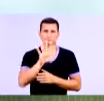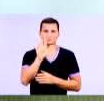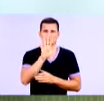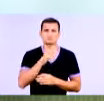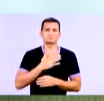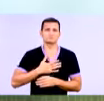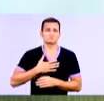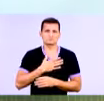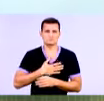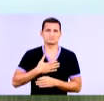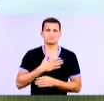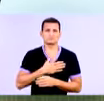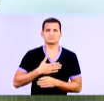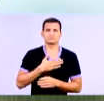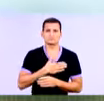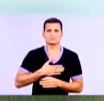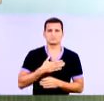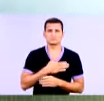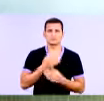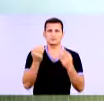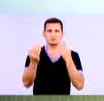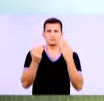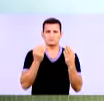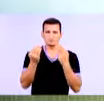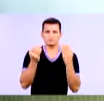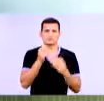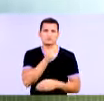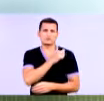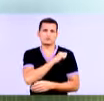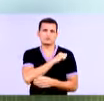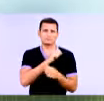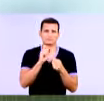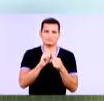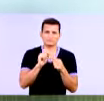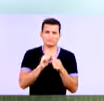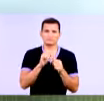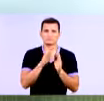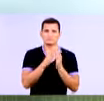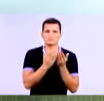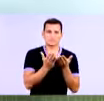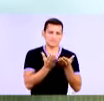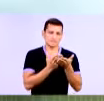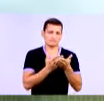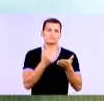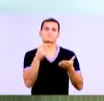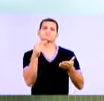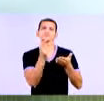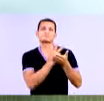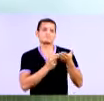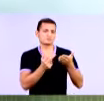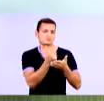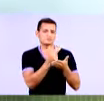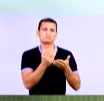gostei, professor, da analogia que um aluno fez com relação a um livro sem gravuras, né?